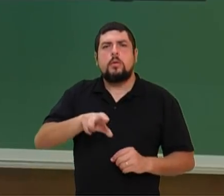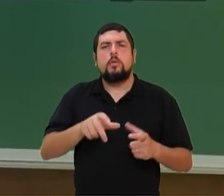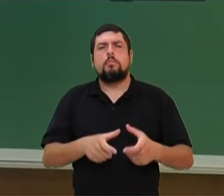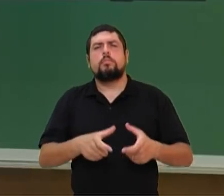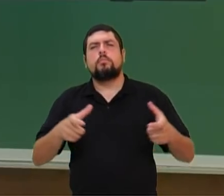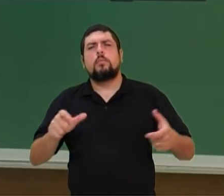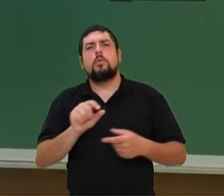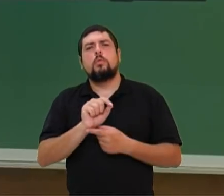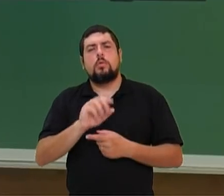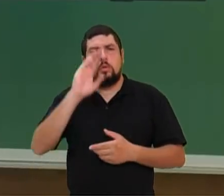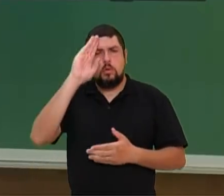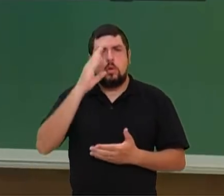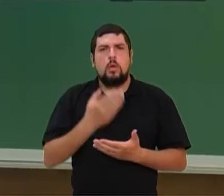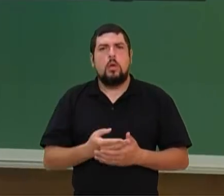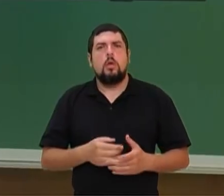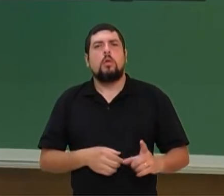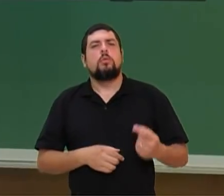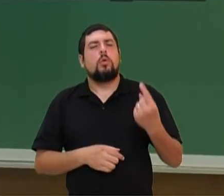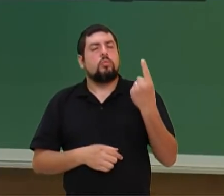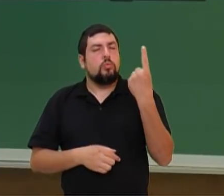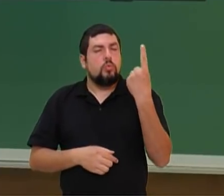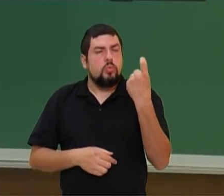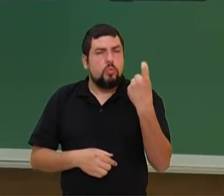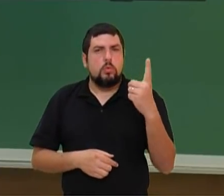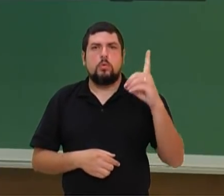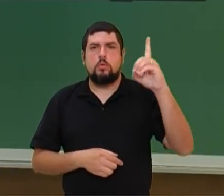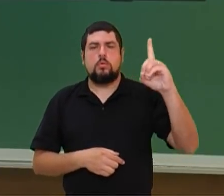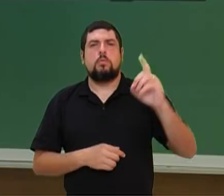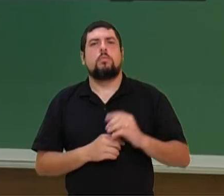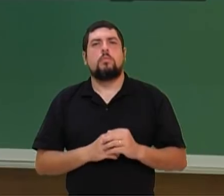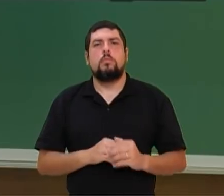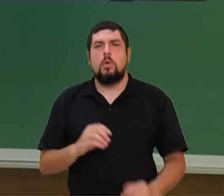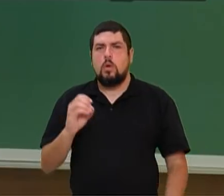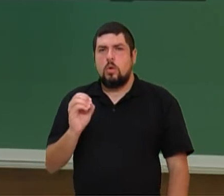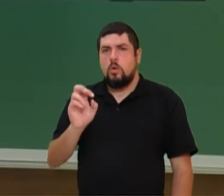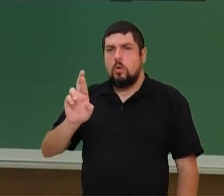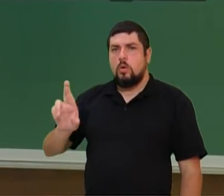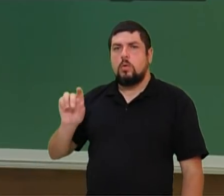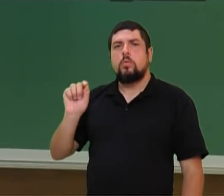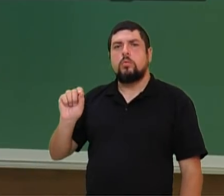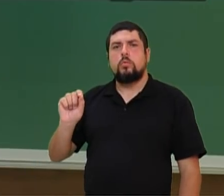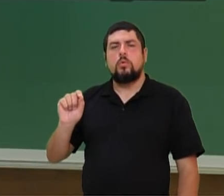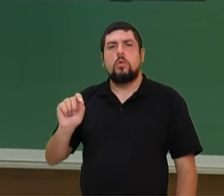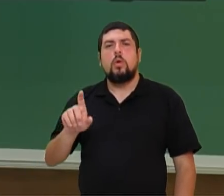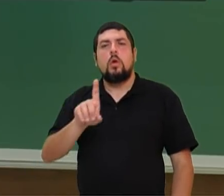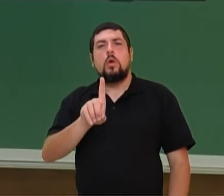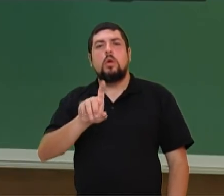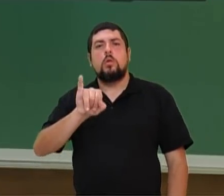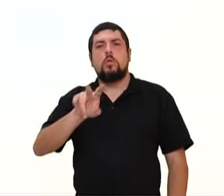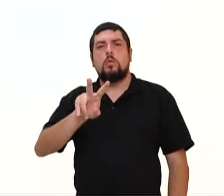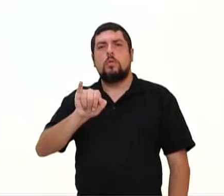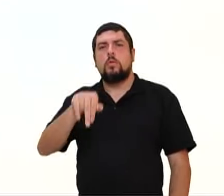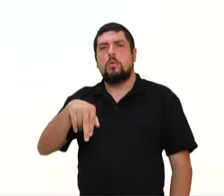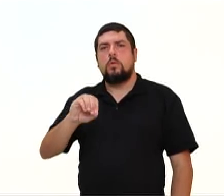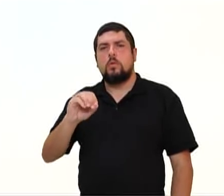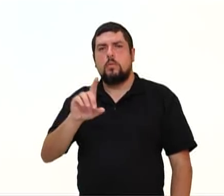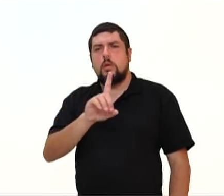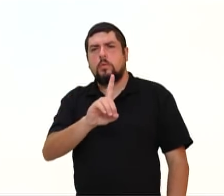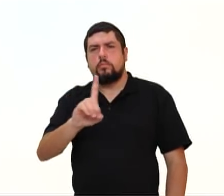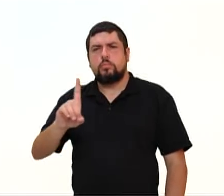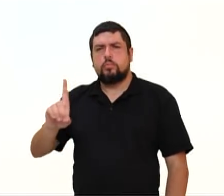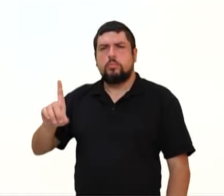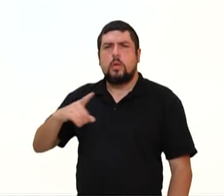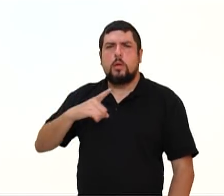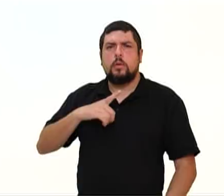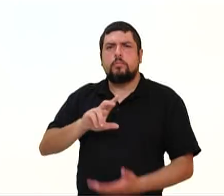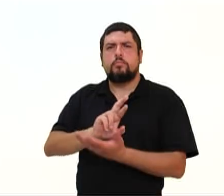existência de um único Deus. Já no Oriente, o divino está presente em tudo. Ele se manifesta em muitas divindades,